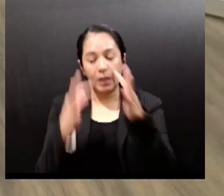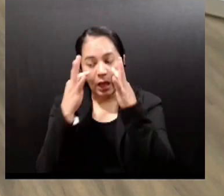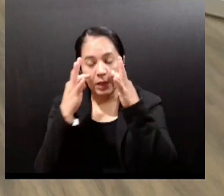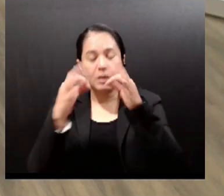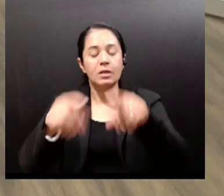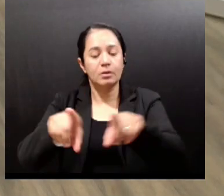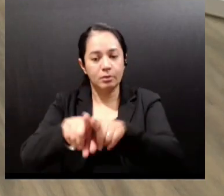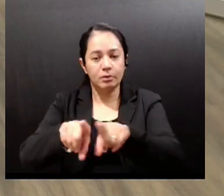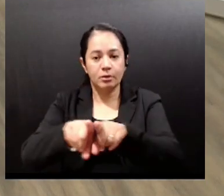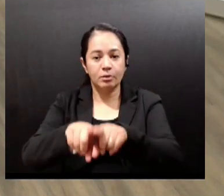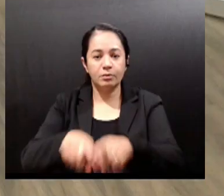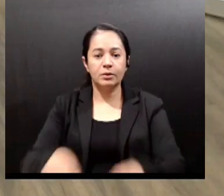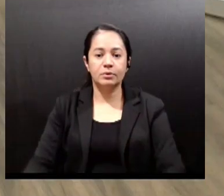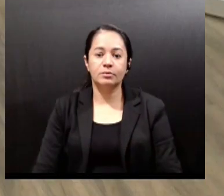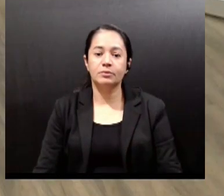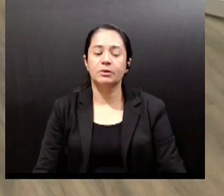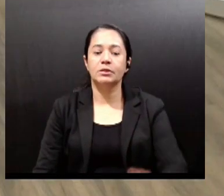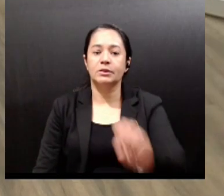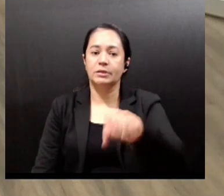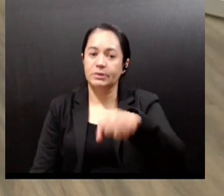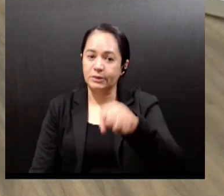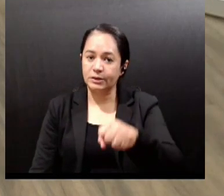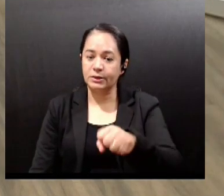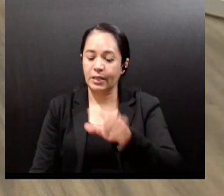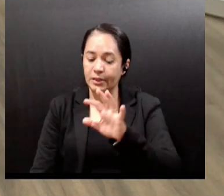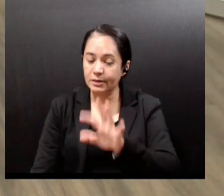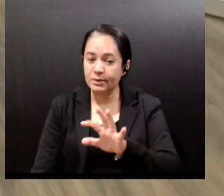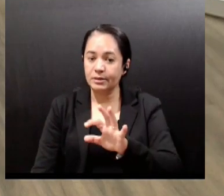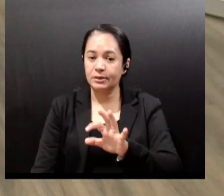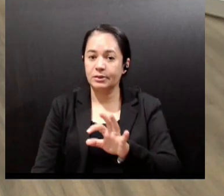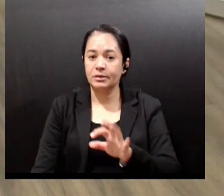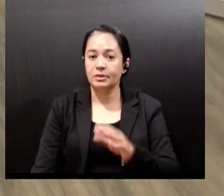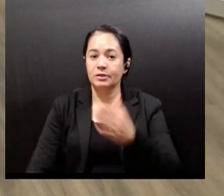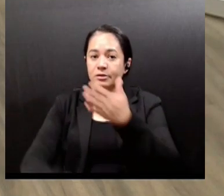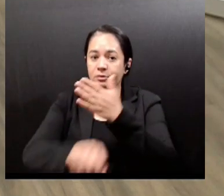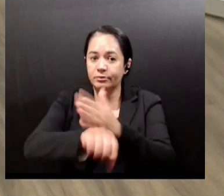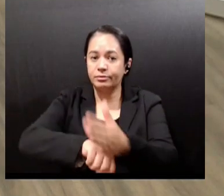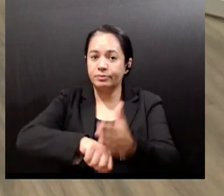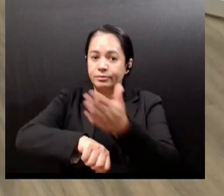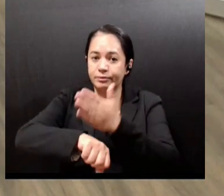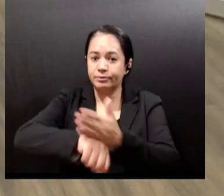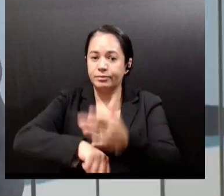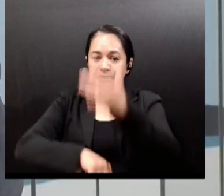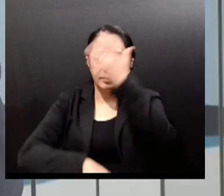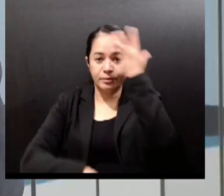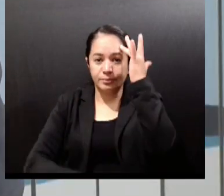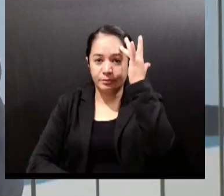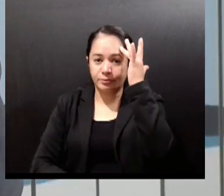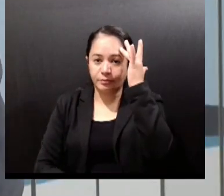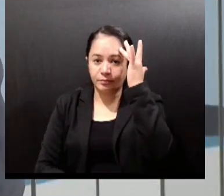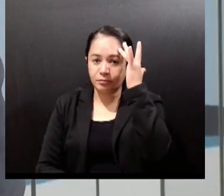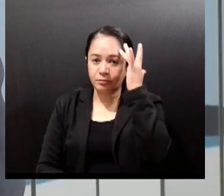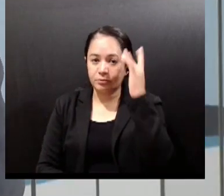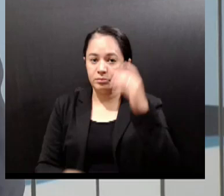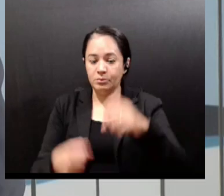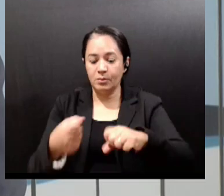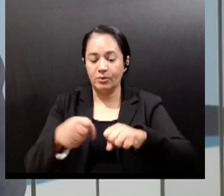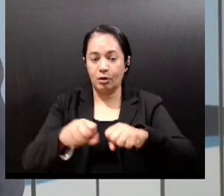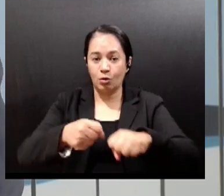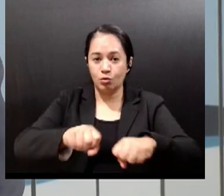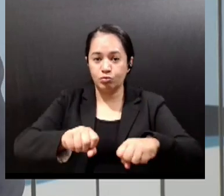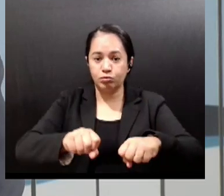passageiro, né? Exato. E esse treinamento que a pessoa que está conduzindo a moto precisa